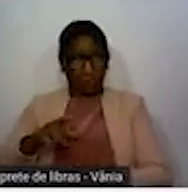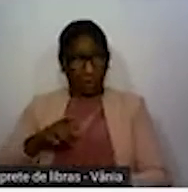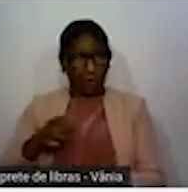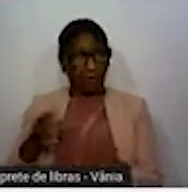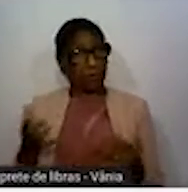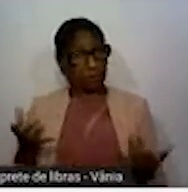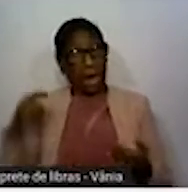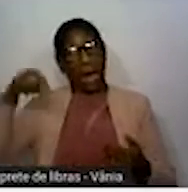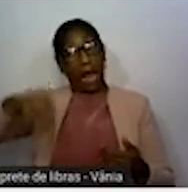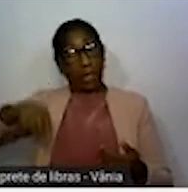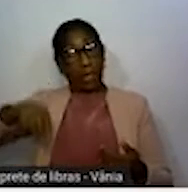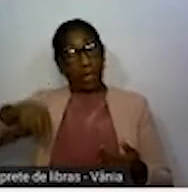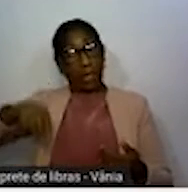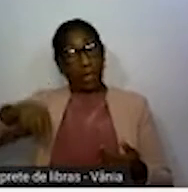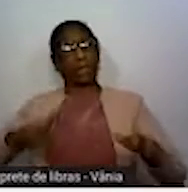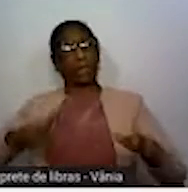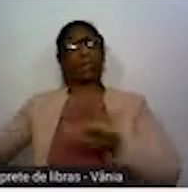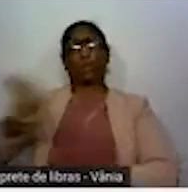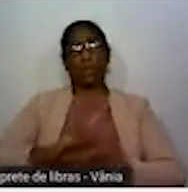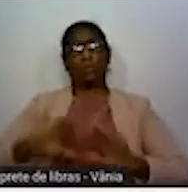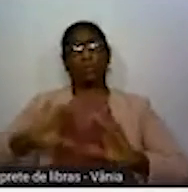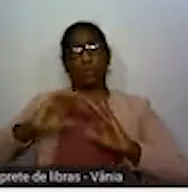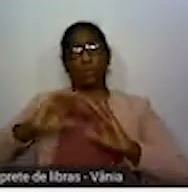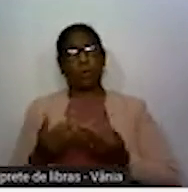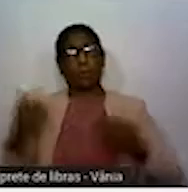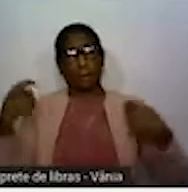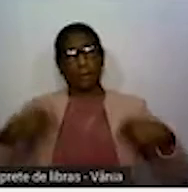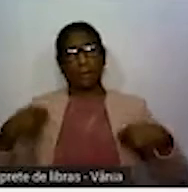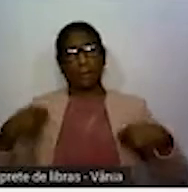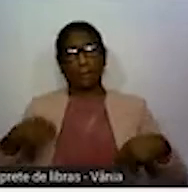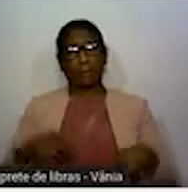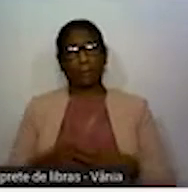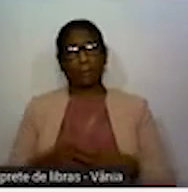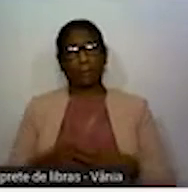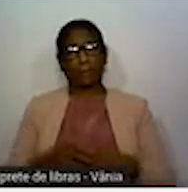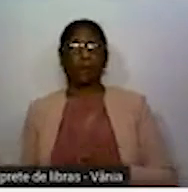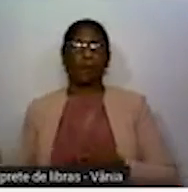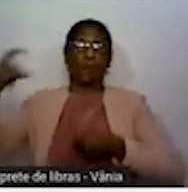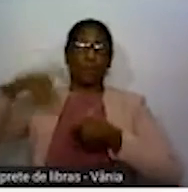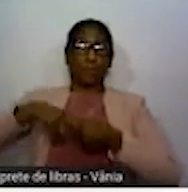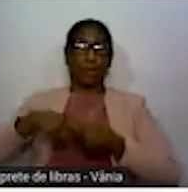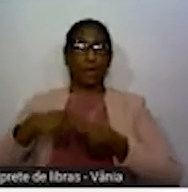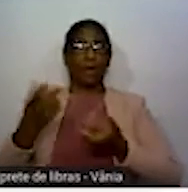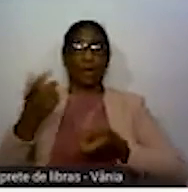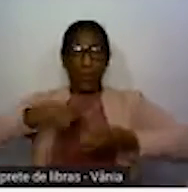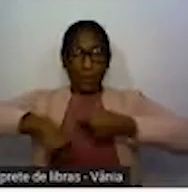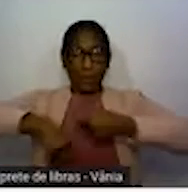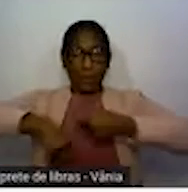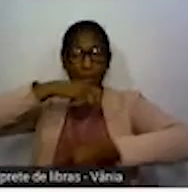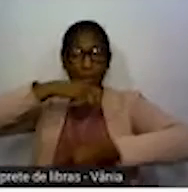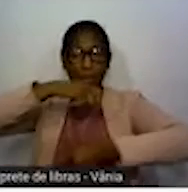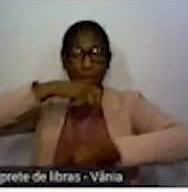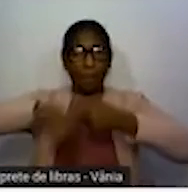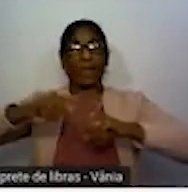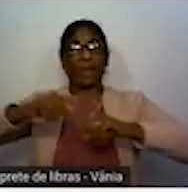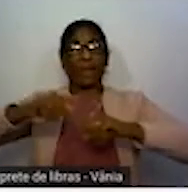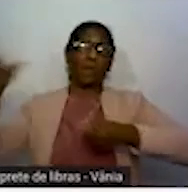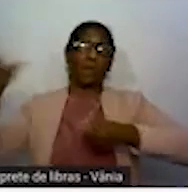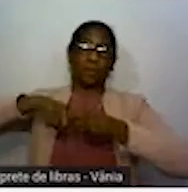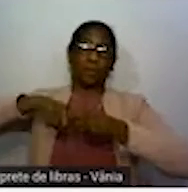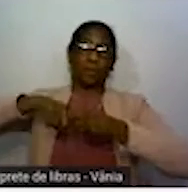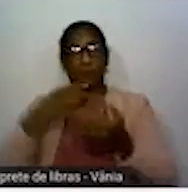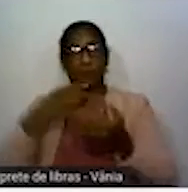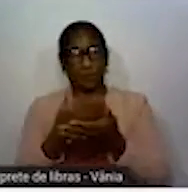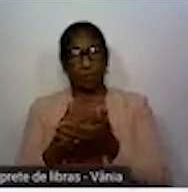a retomada da economia e como nós estamos observando ela impõe essa necessidade